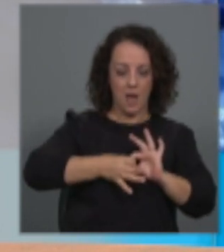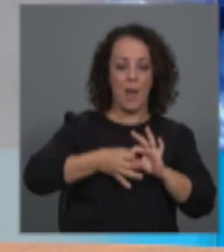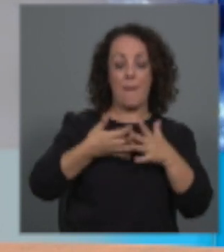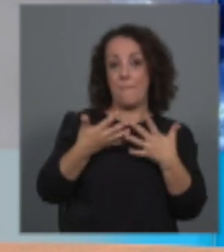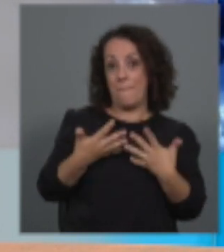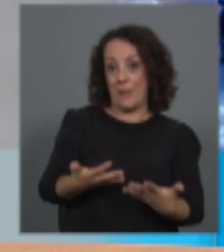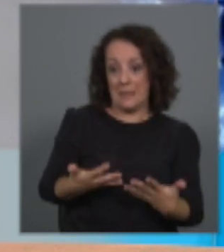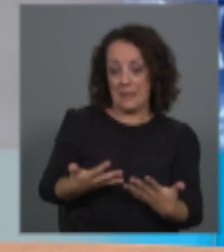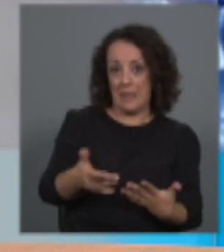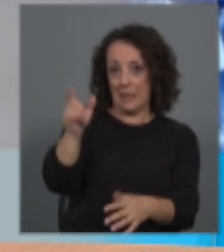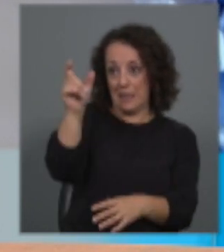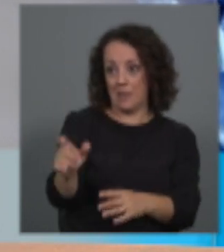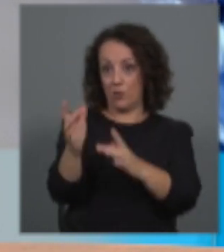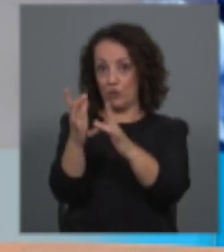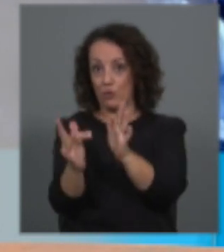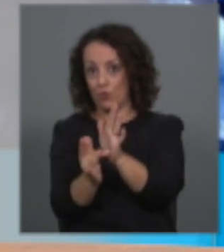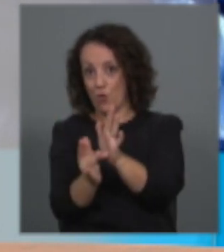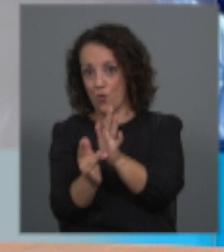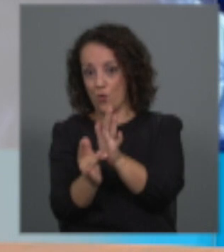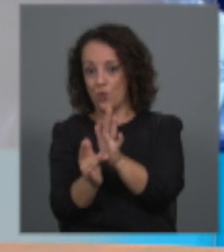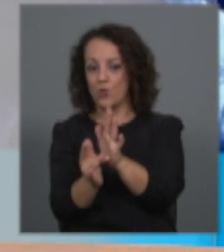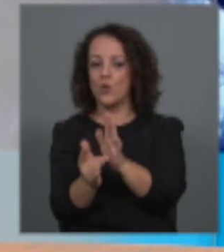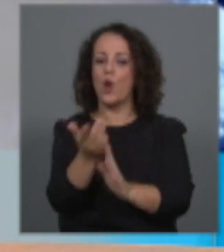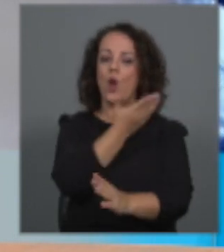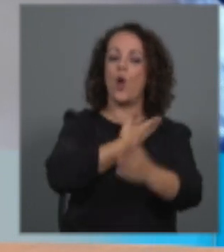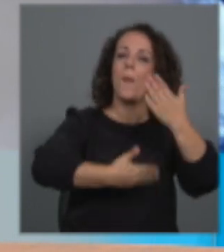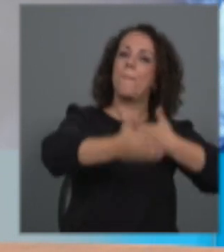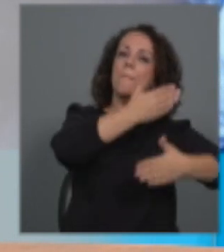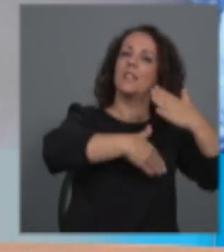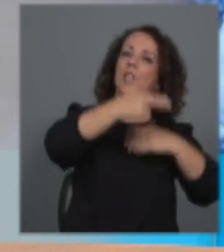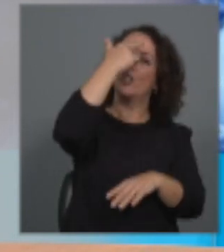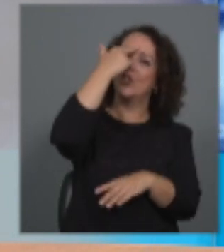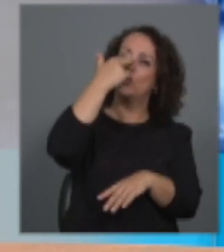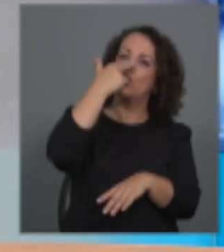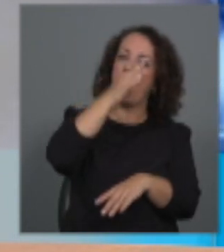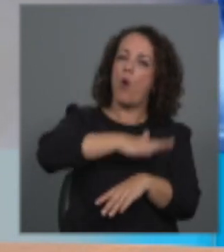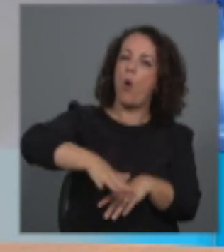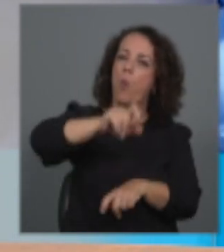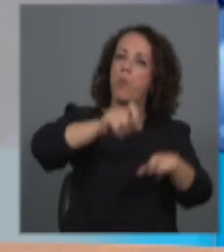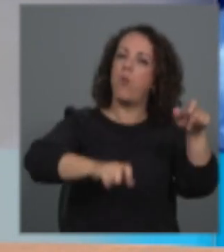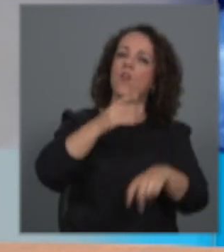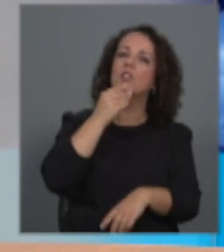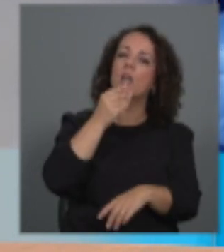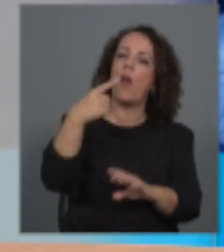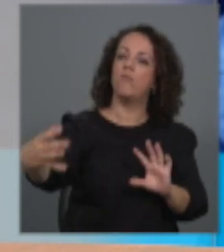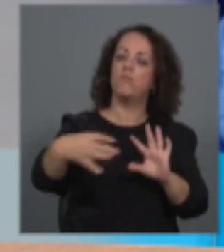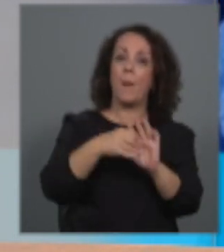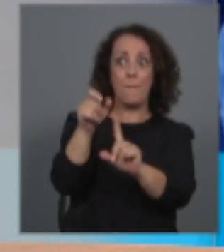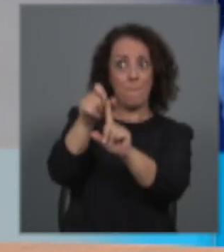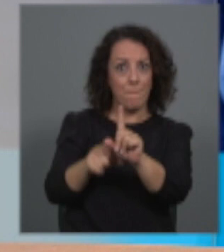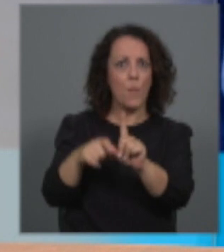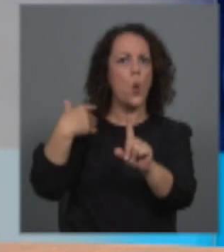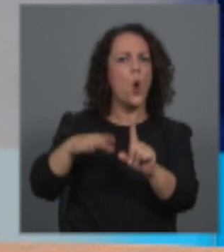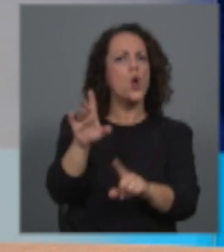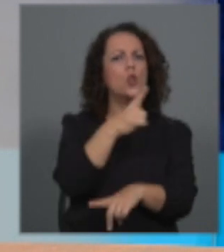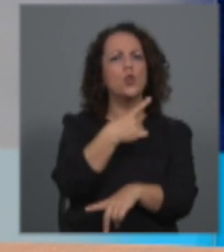de Jesus com o passado da história do povo de Israel. João é uma figura interessantíssima colocada